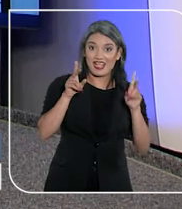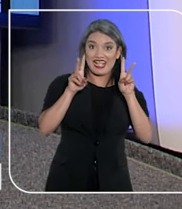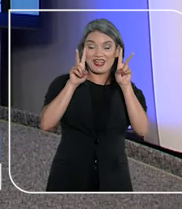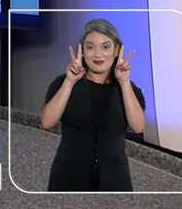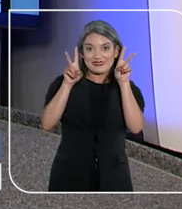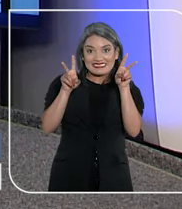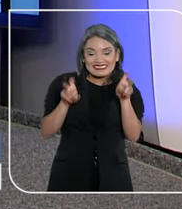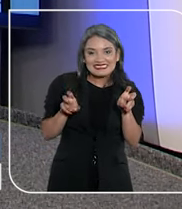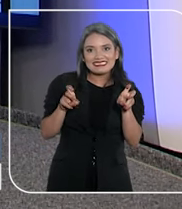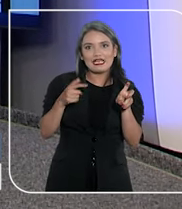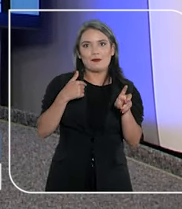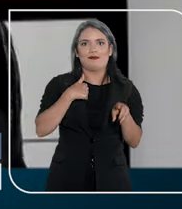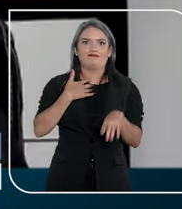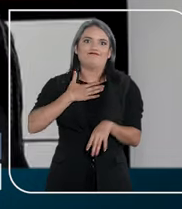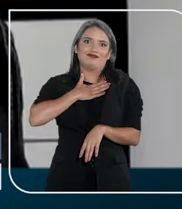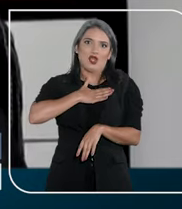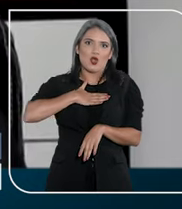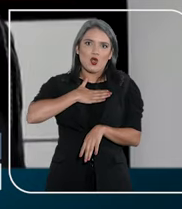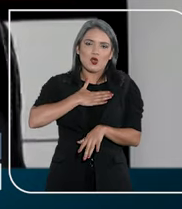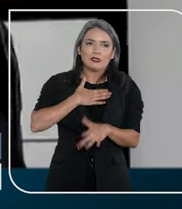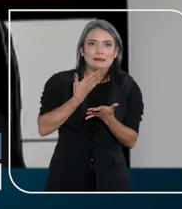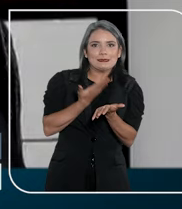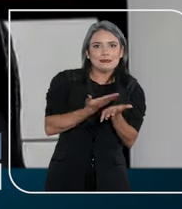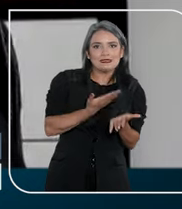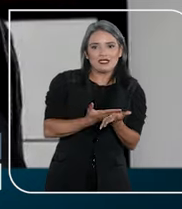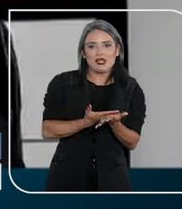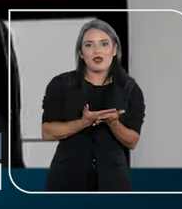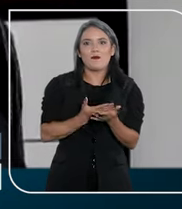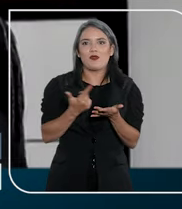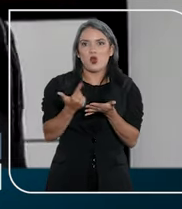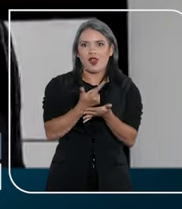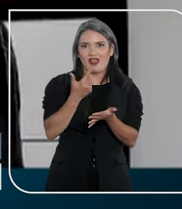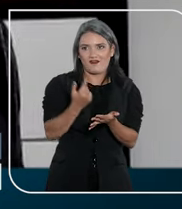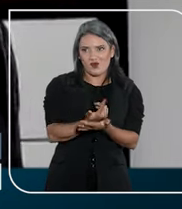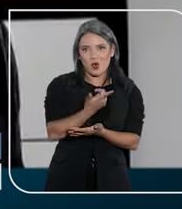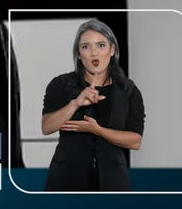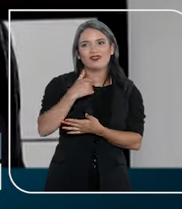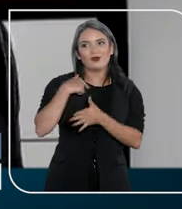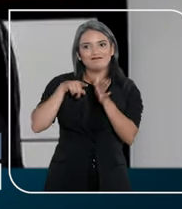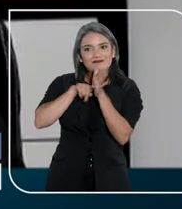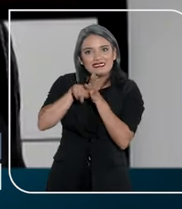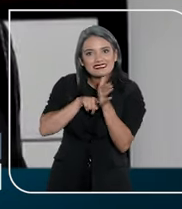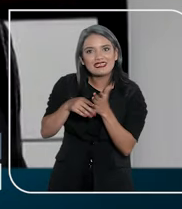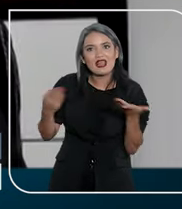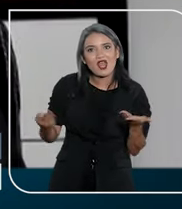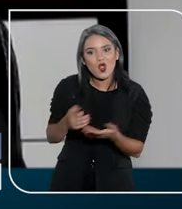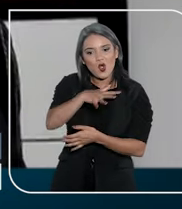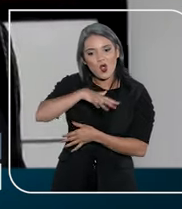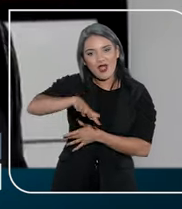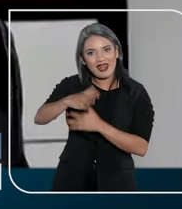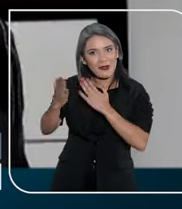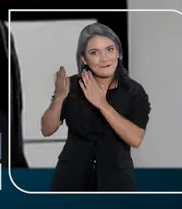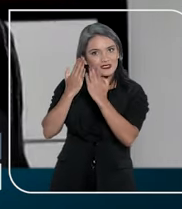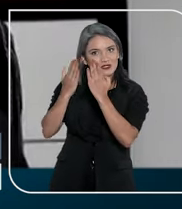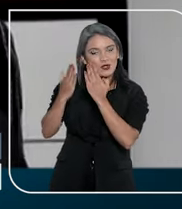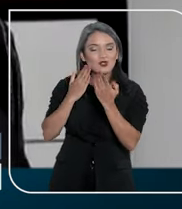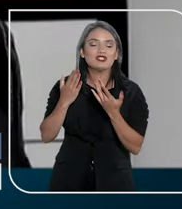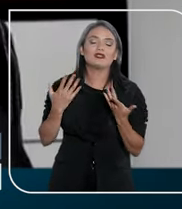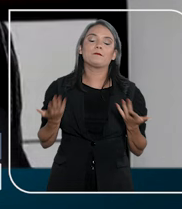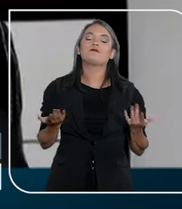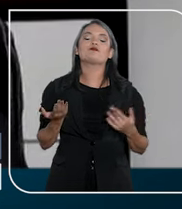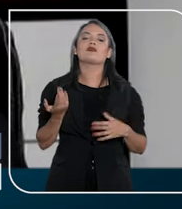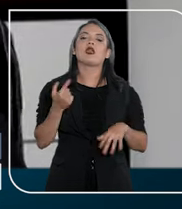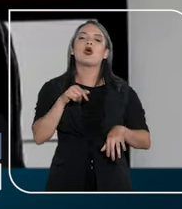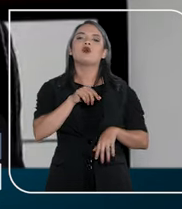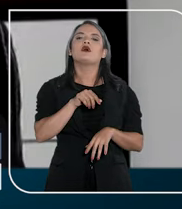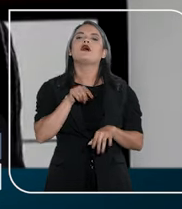instiga muito. Para a minha próxima edição do livro, agora eu estou pesquisando muito sobre psicologia, eu trago o seguinte questionamento para